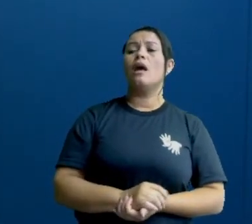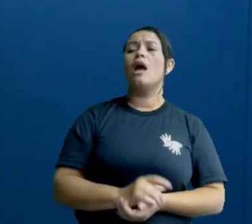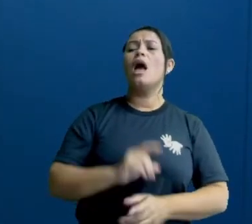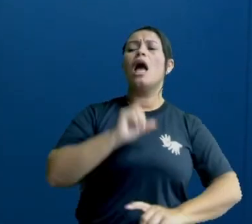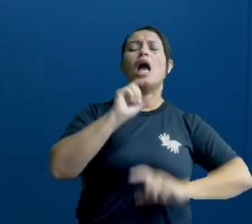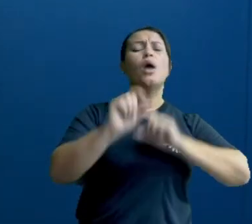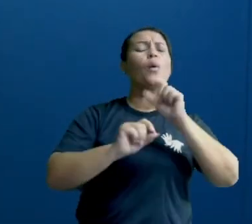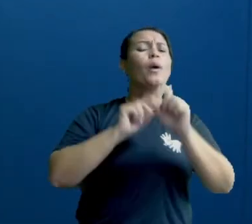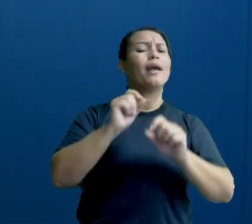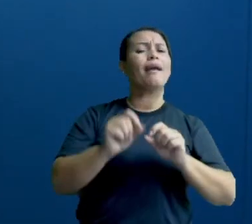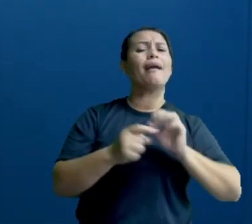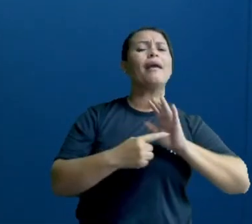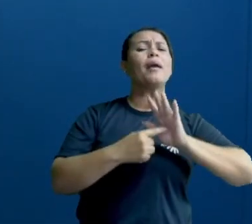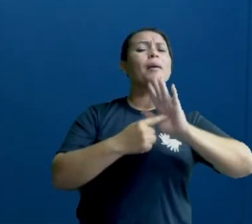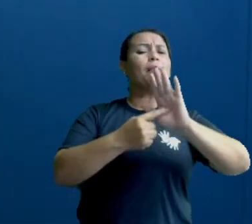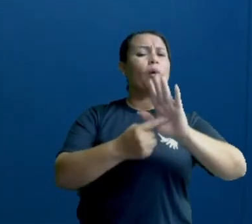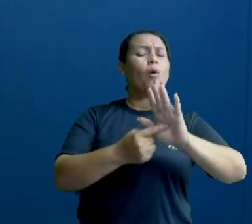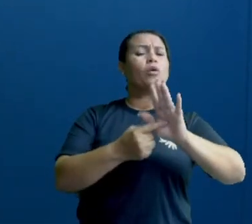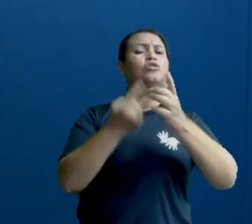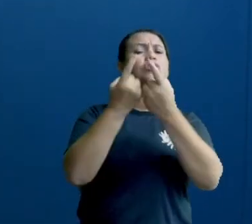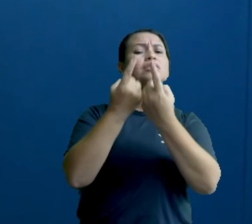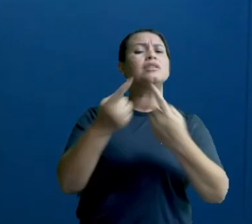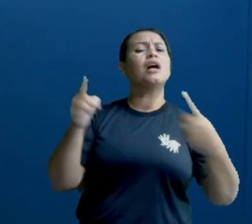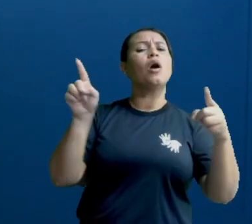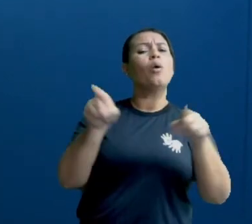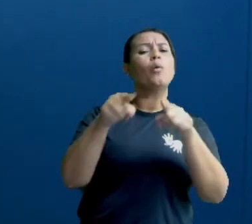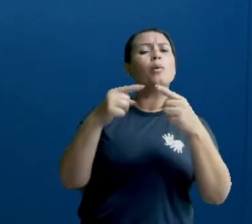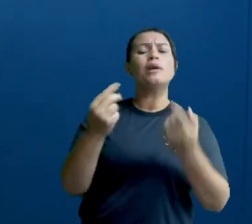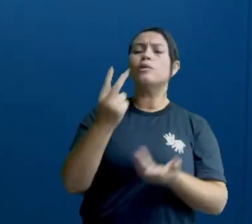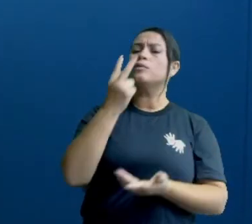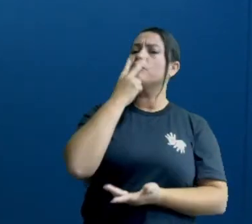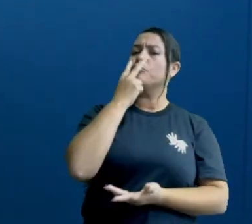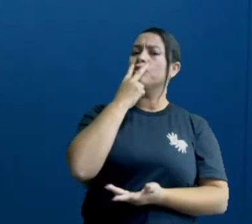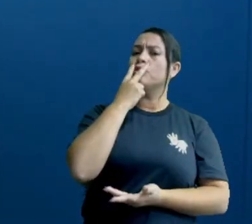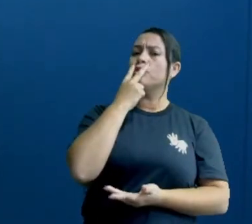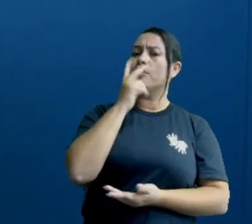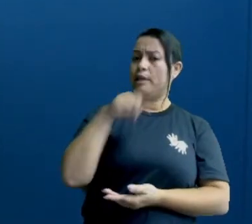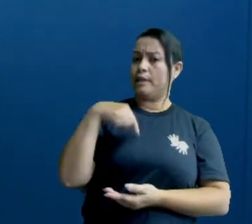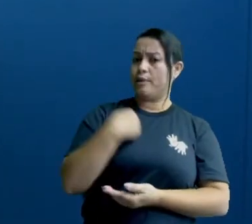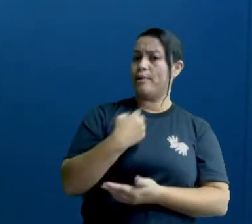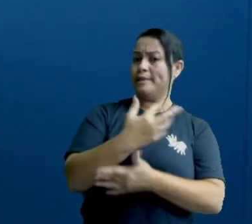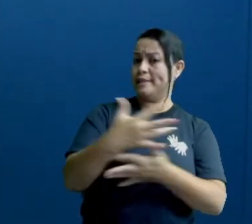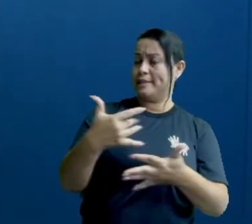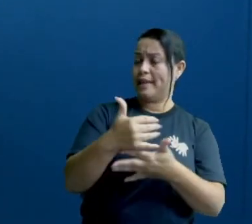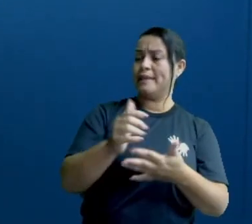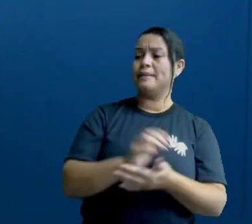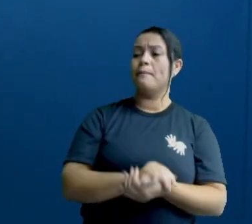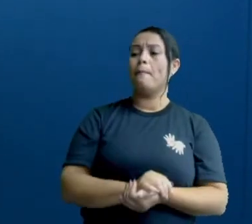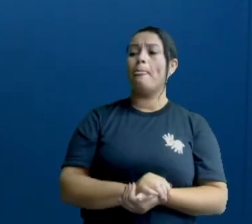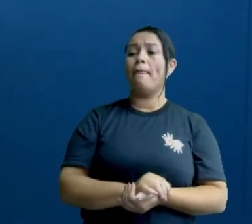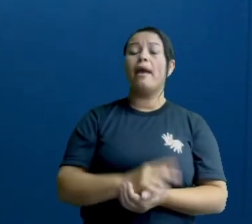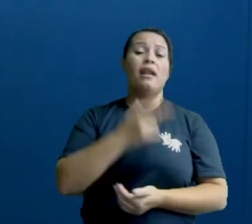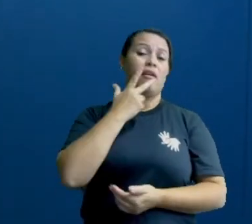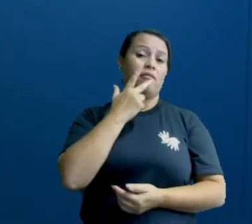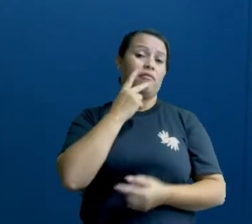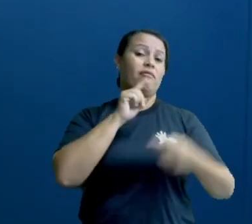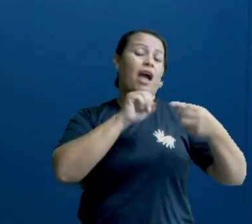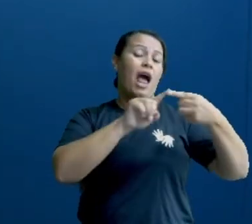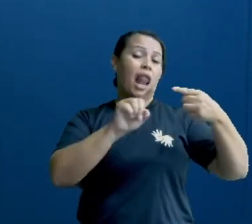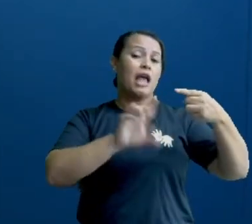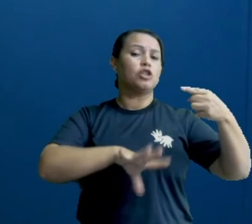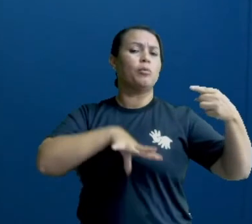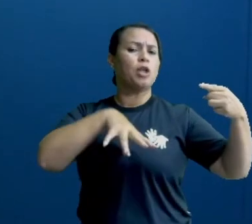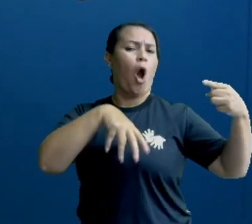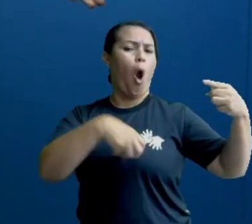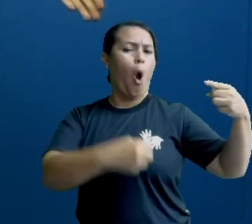E o que é que retrata o hino, né, da Vitória de Santo Antão, da nossa cidade? Ele fala da